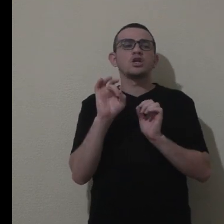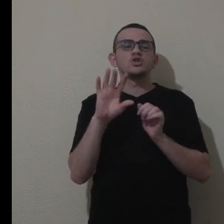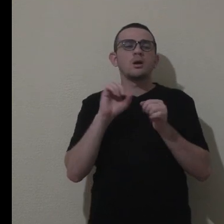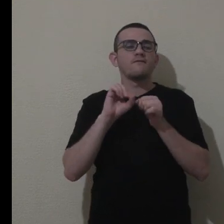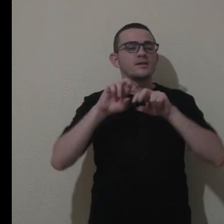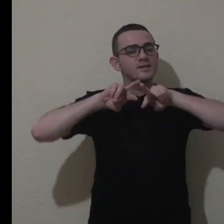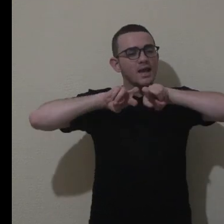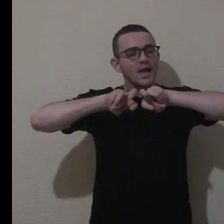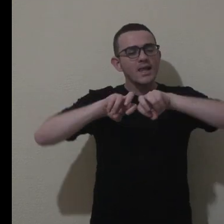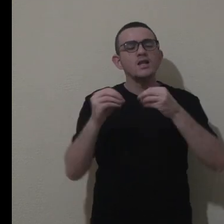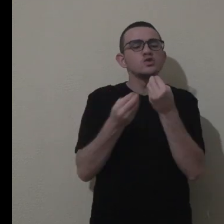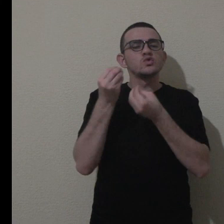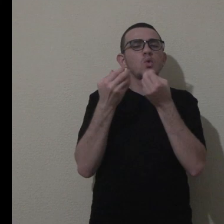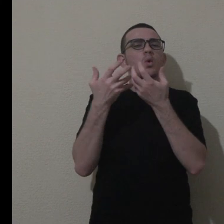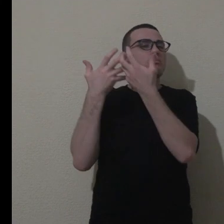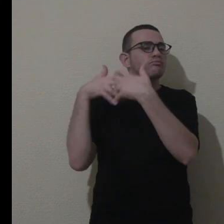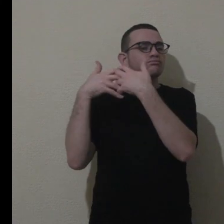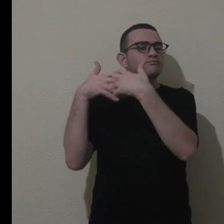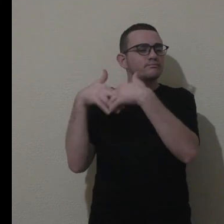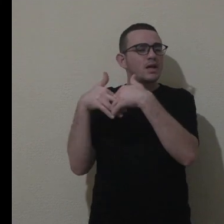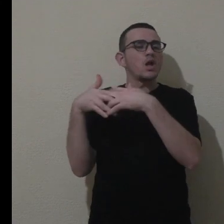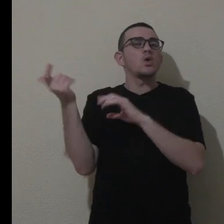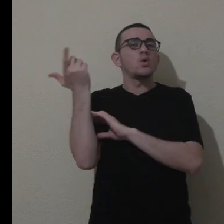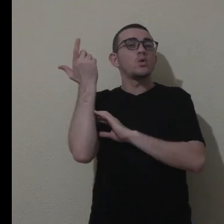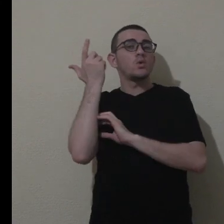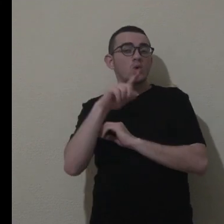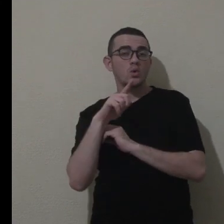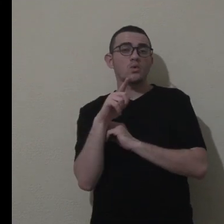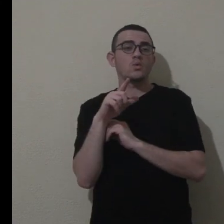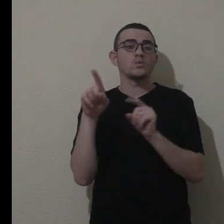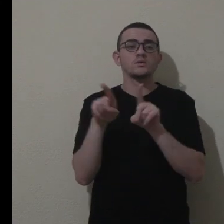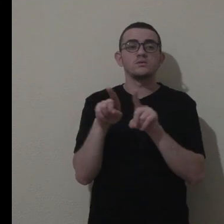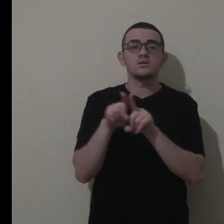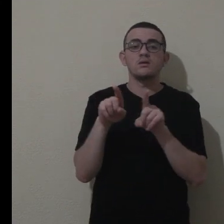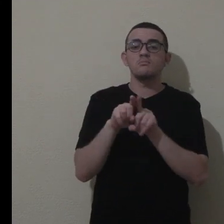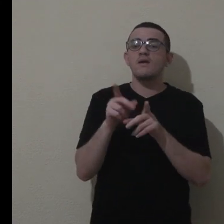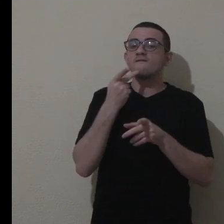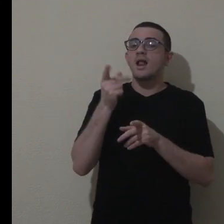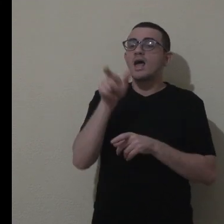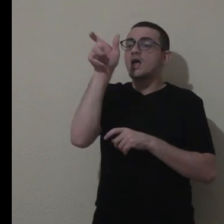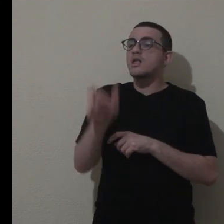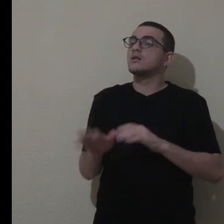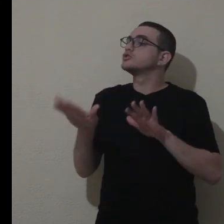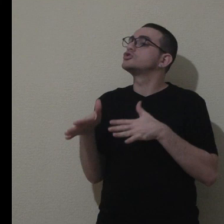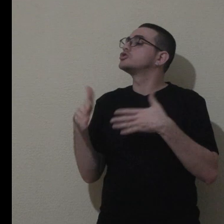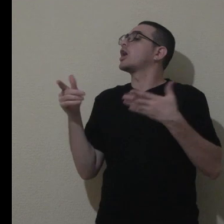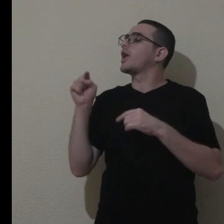simplesmente fazendo análise de como funciona o cérebro, eu consigo dizer de quem que é esse